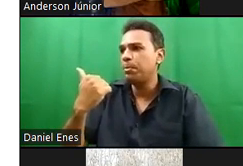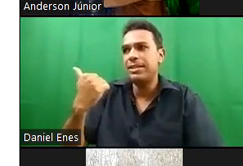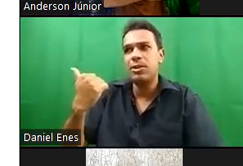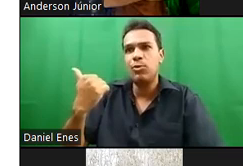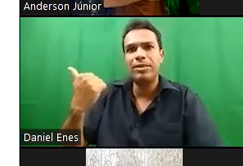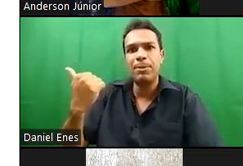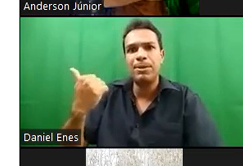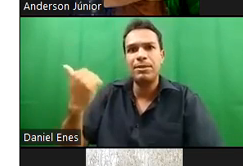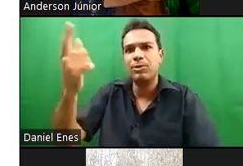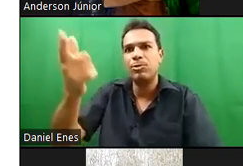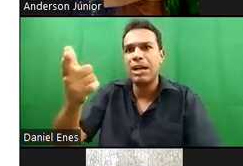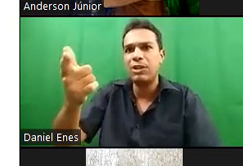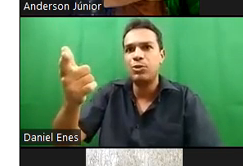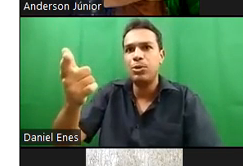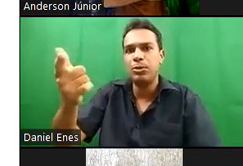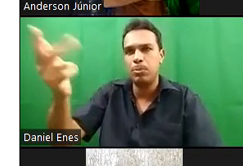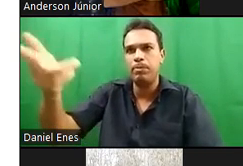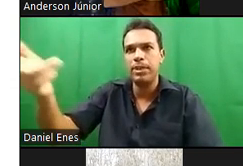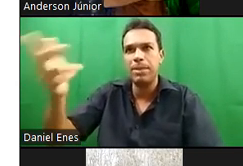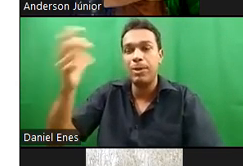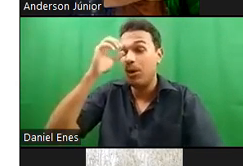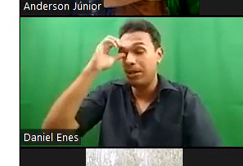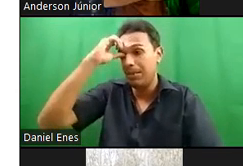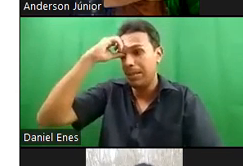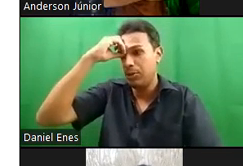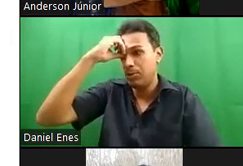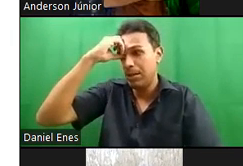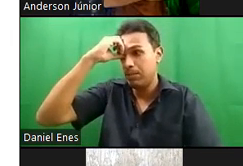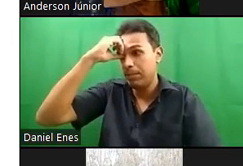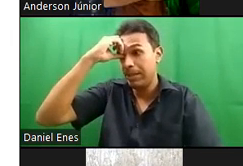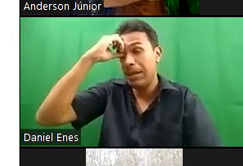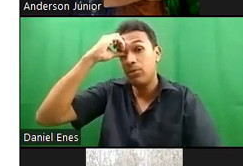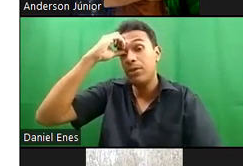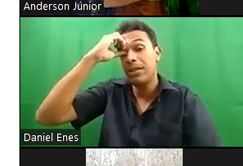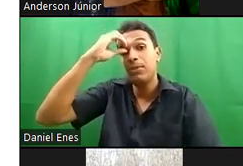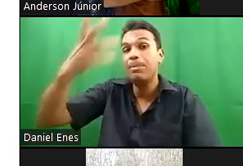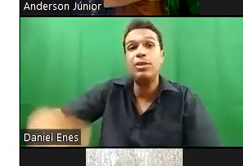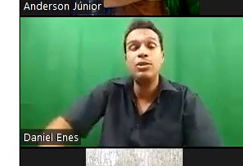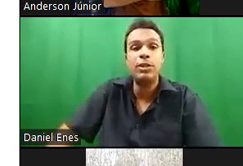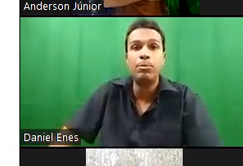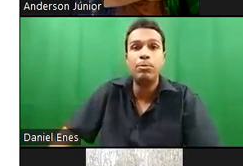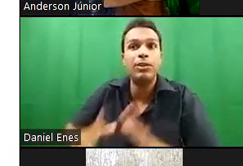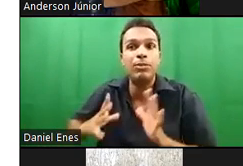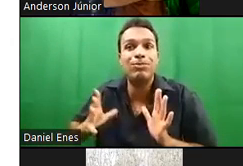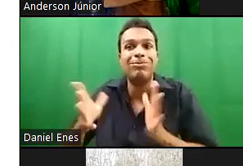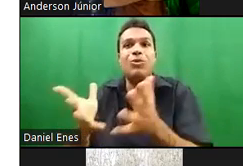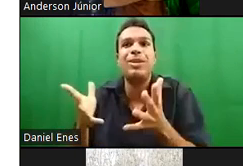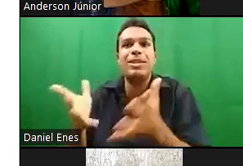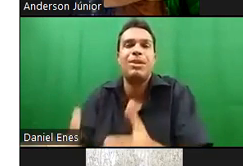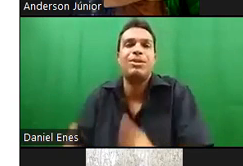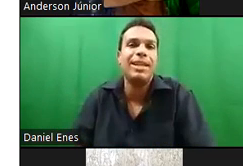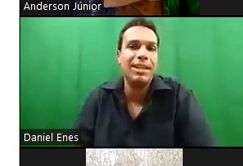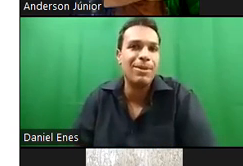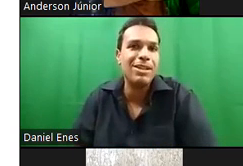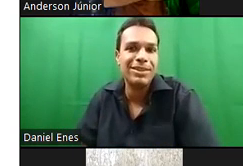quando precisa algum intérprete entrar no lugar de outro, e eu adoro interpretar monitoria de matemática, os intérpretes ficam perdidinhos, porque não tem